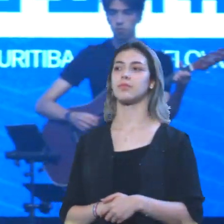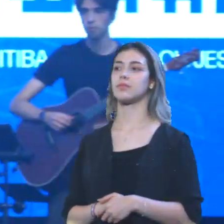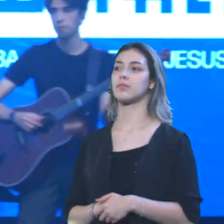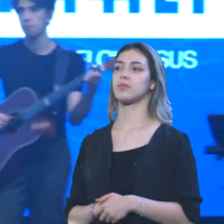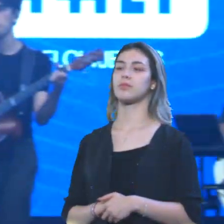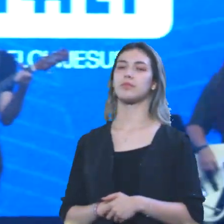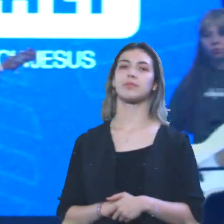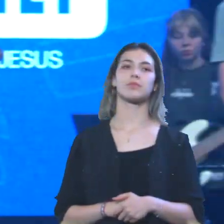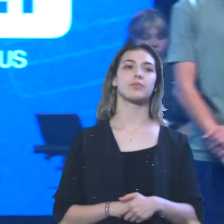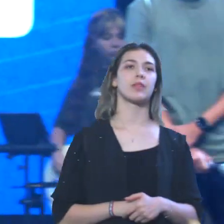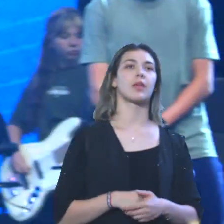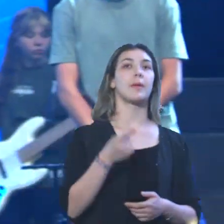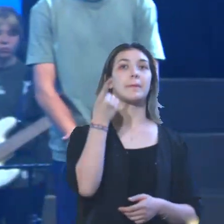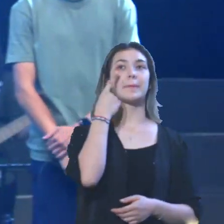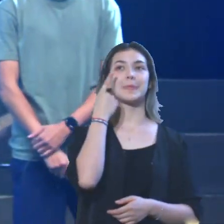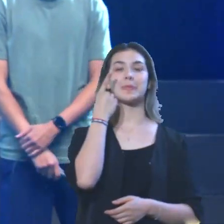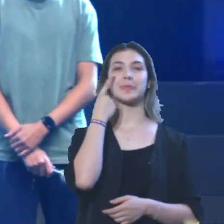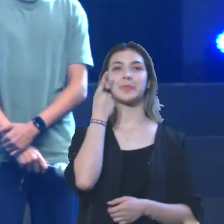Gente, presta atenção aqui em mim.